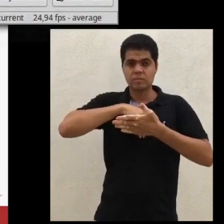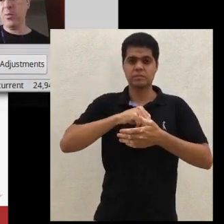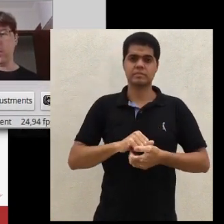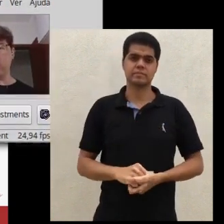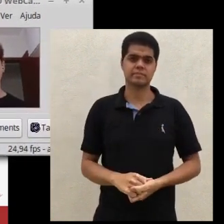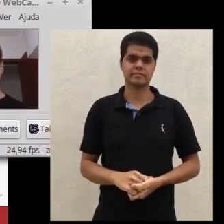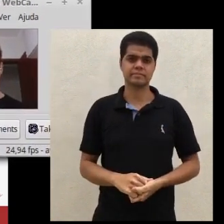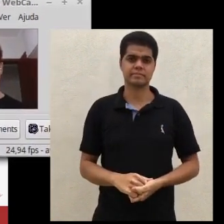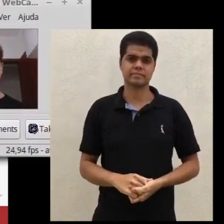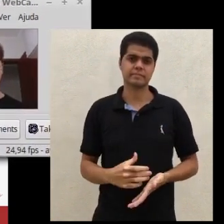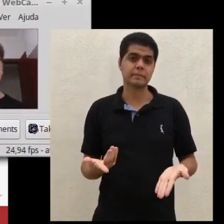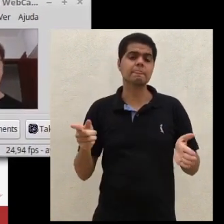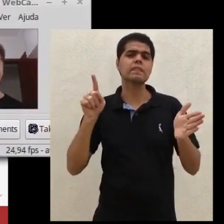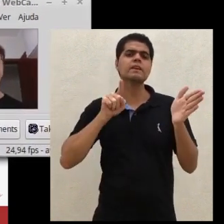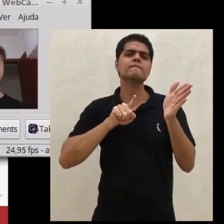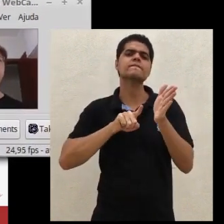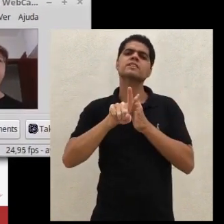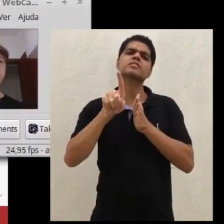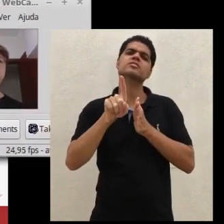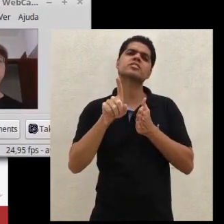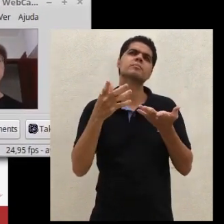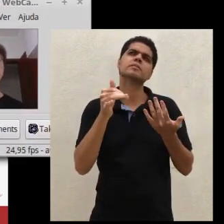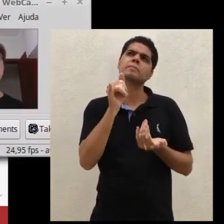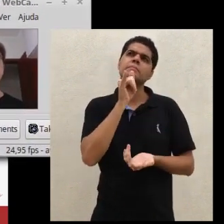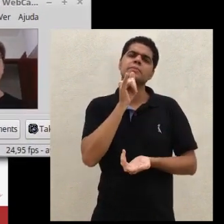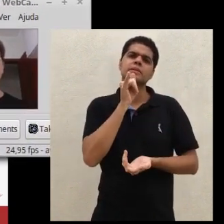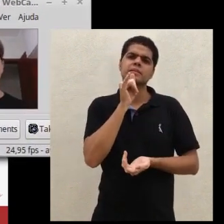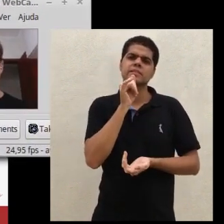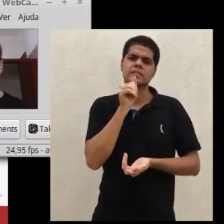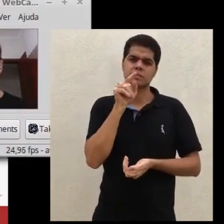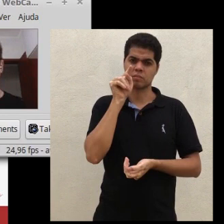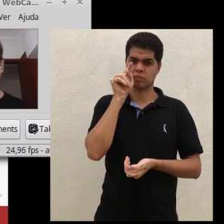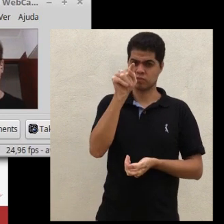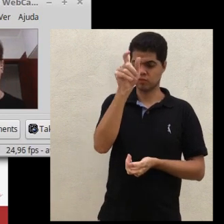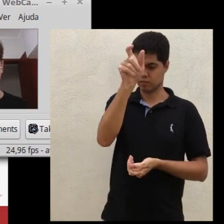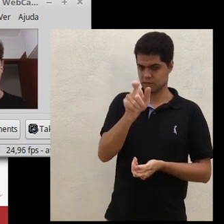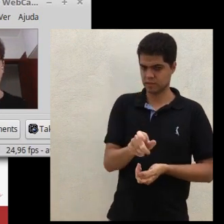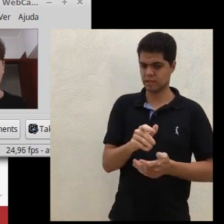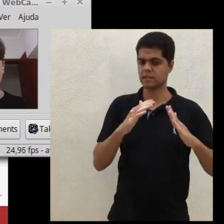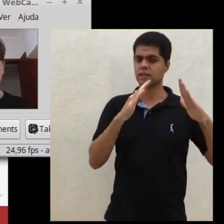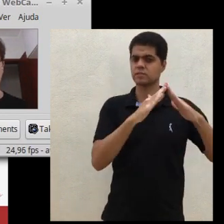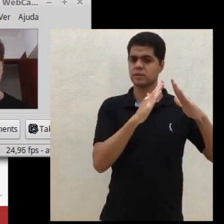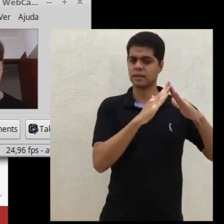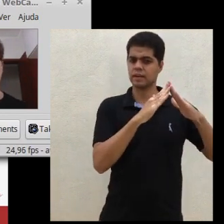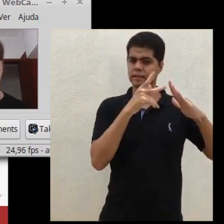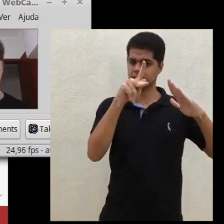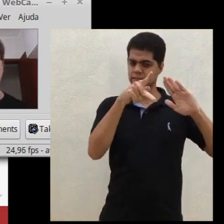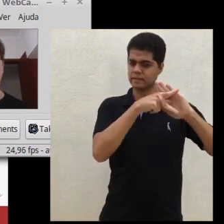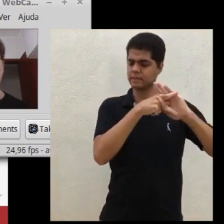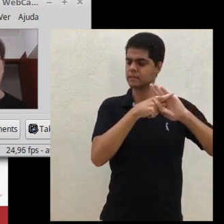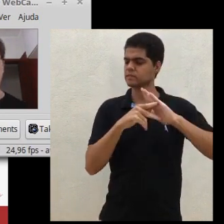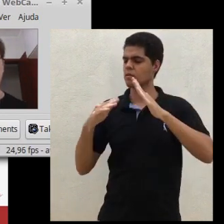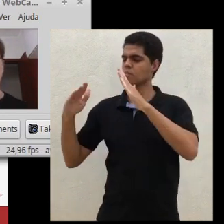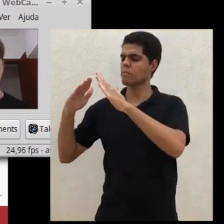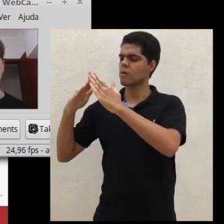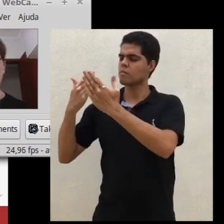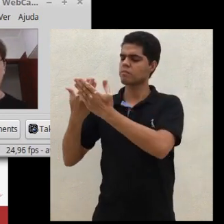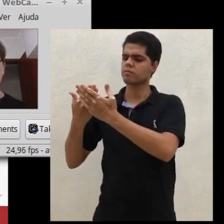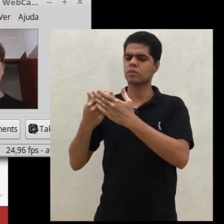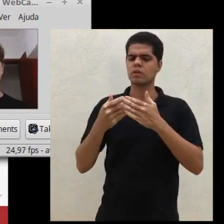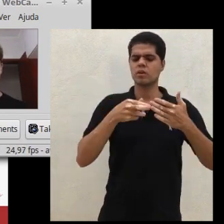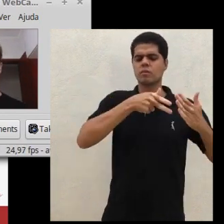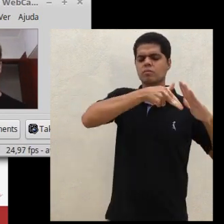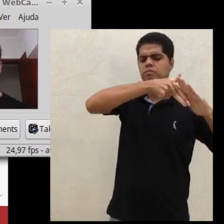o questionamento, tá? Bom, você está indo da sua casa para a escola. A partir